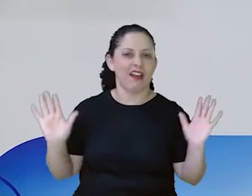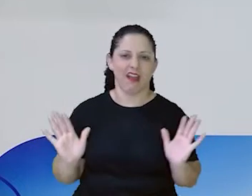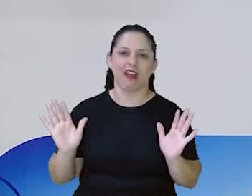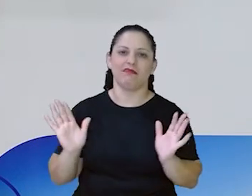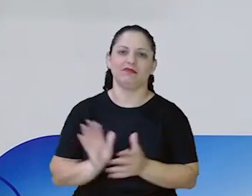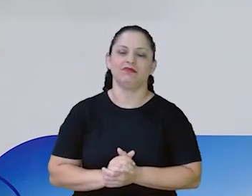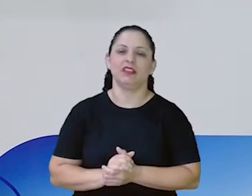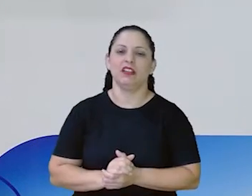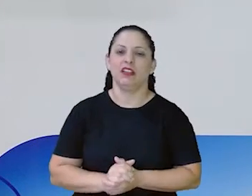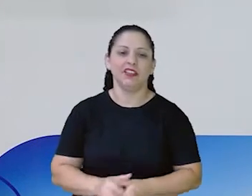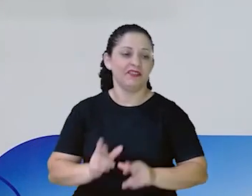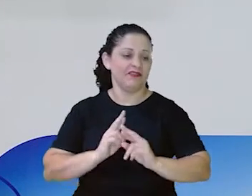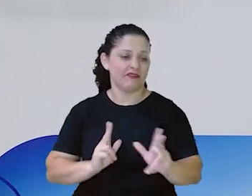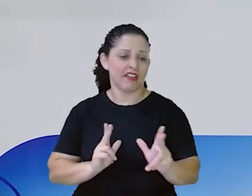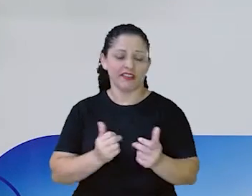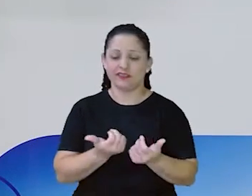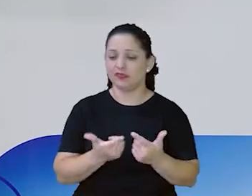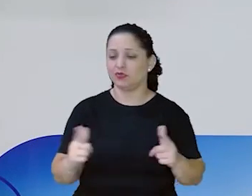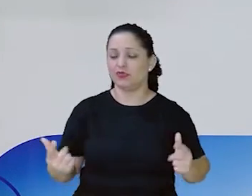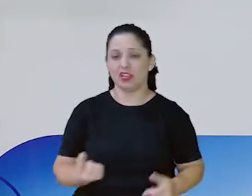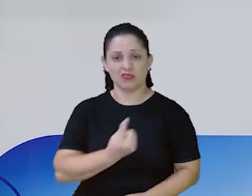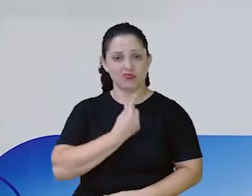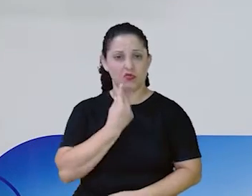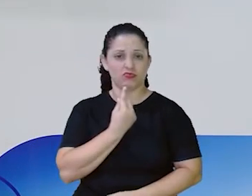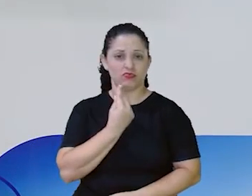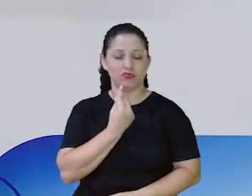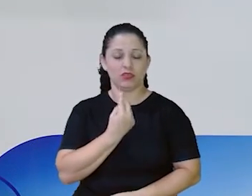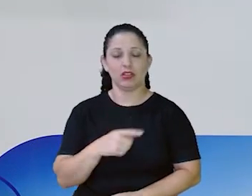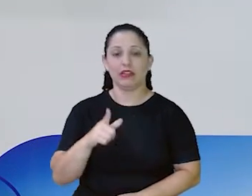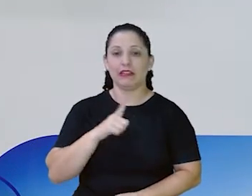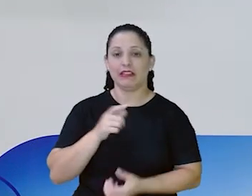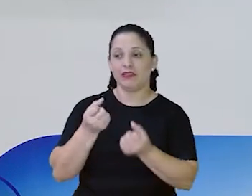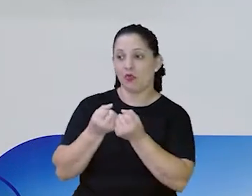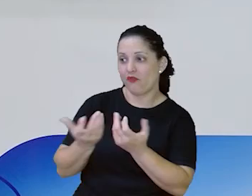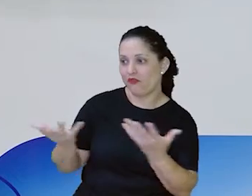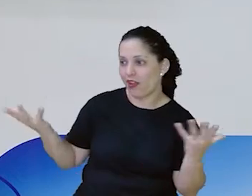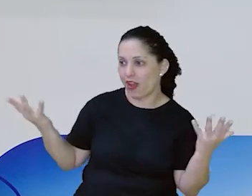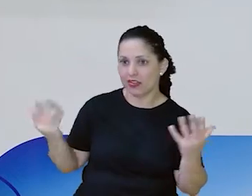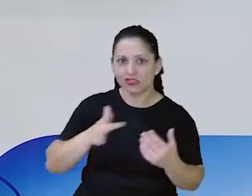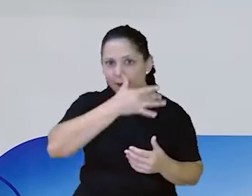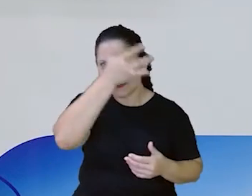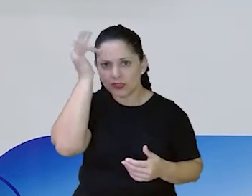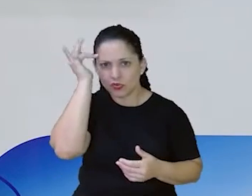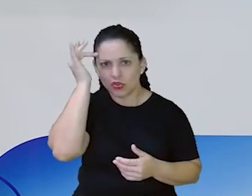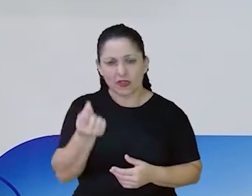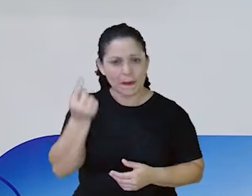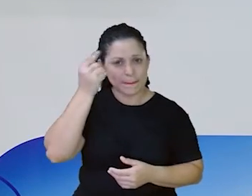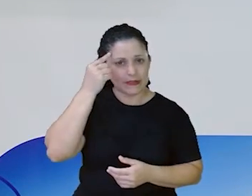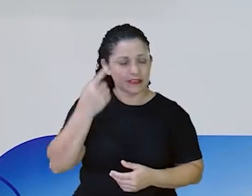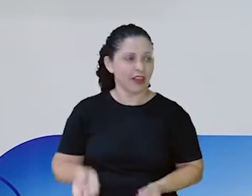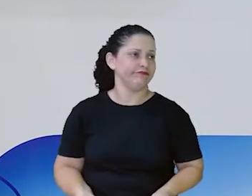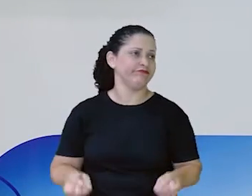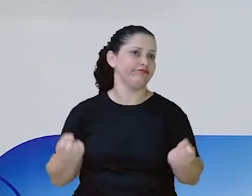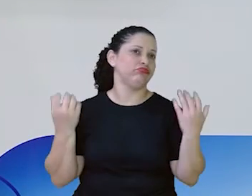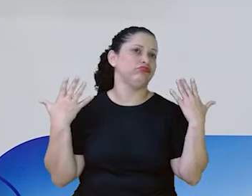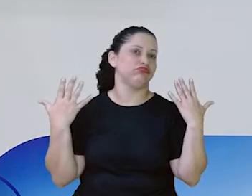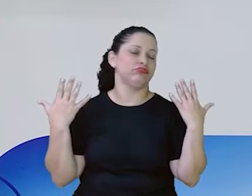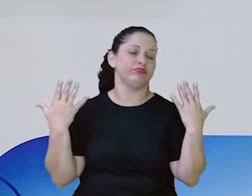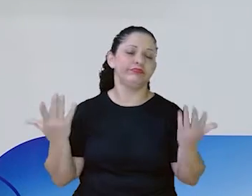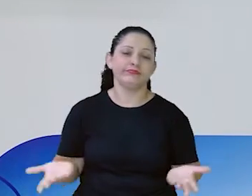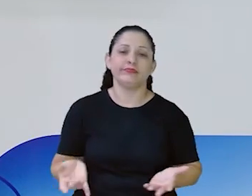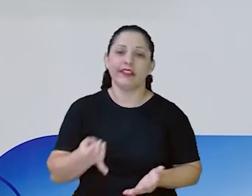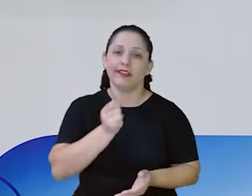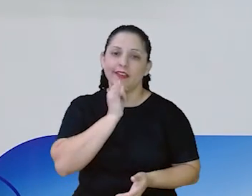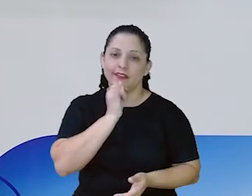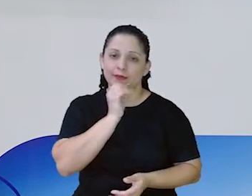não faz diferença, não faz diferença. Então, se a gente tem uma grande quantidade de pessoas achando que não faz diferença, a gente volta para o exemplo